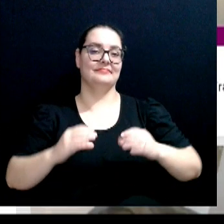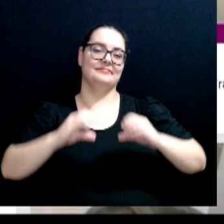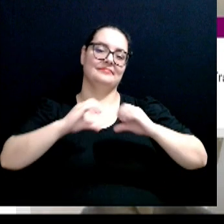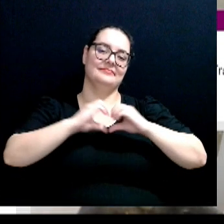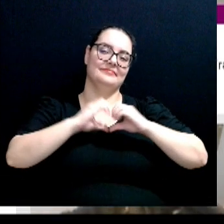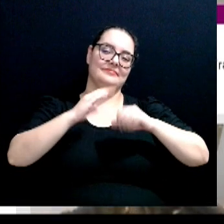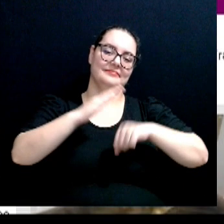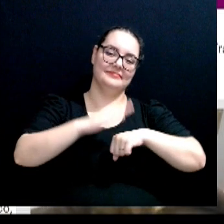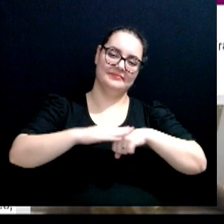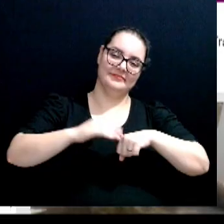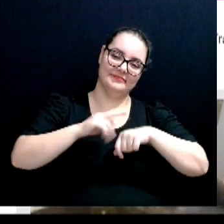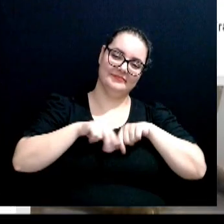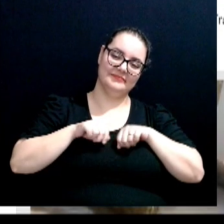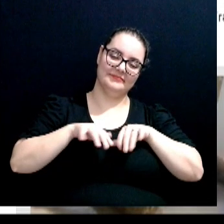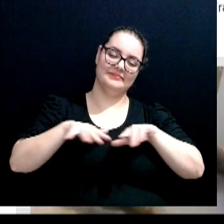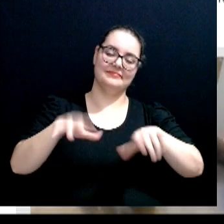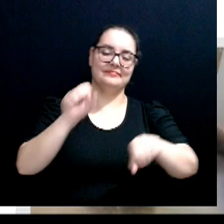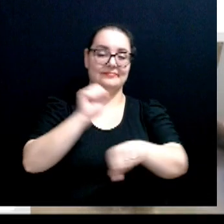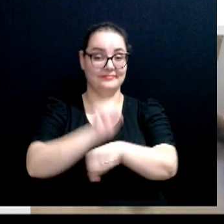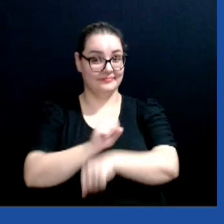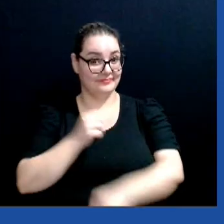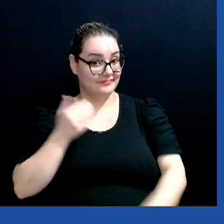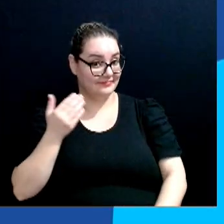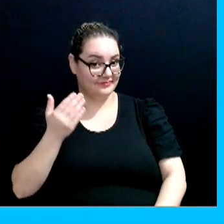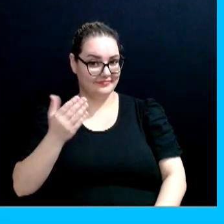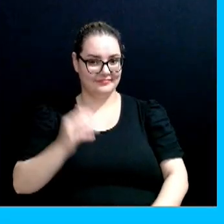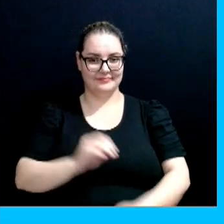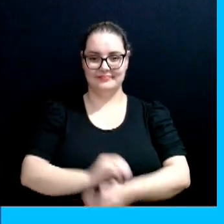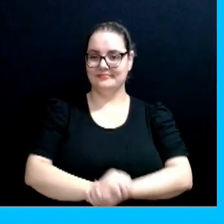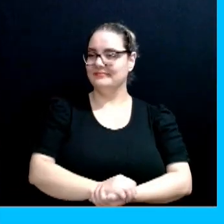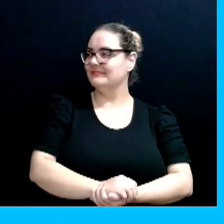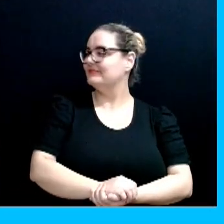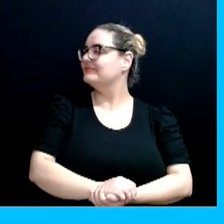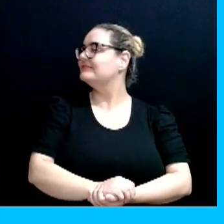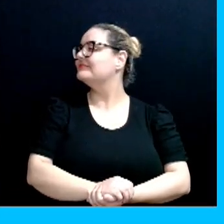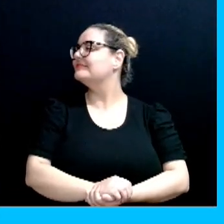carinho esperando por você.